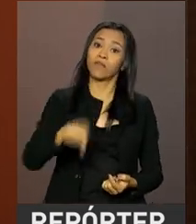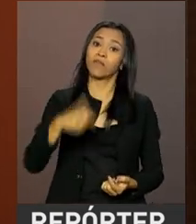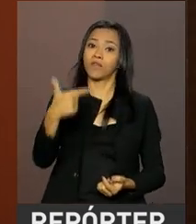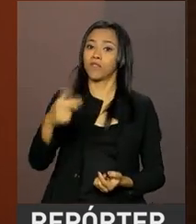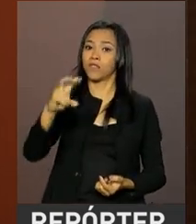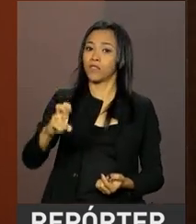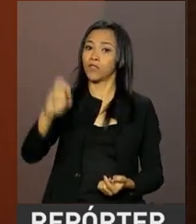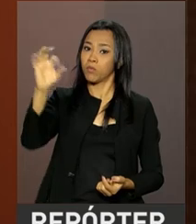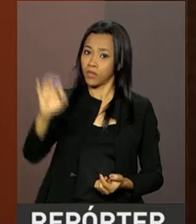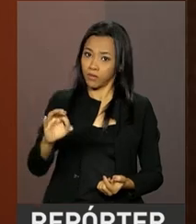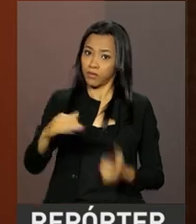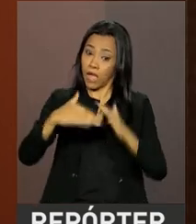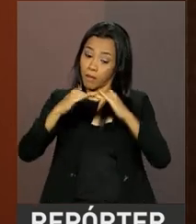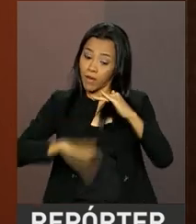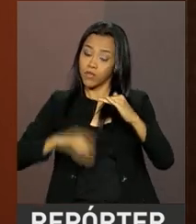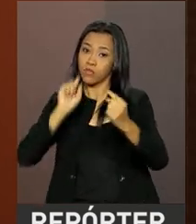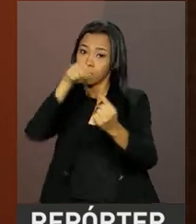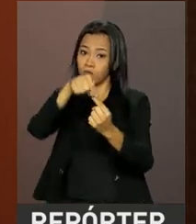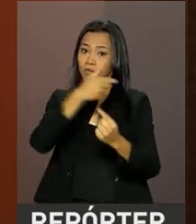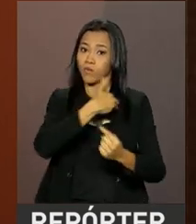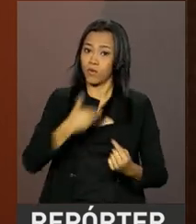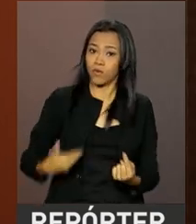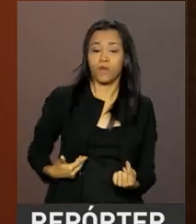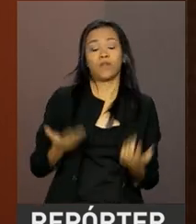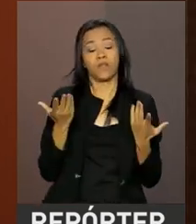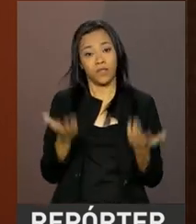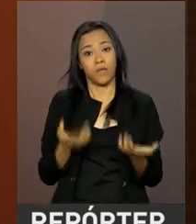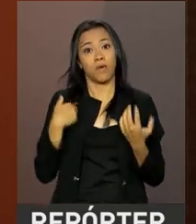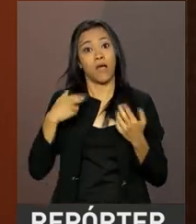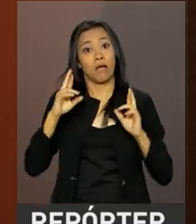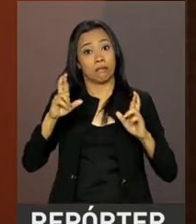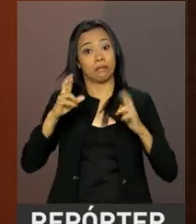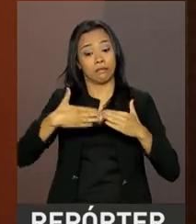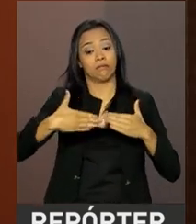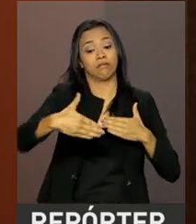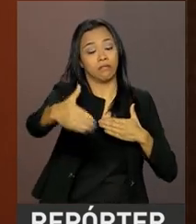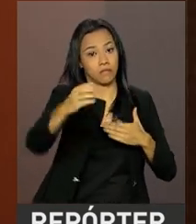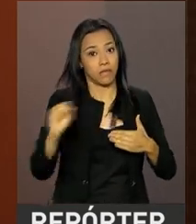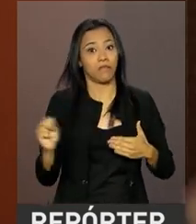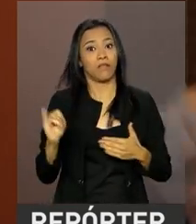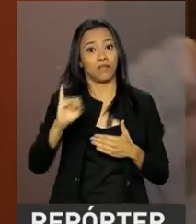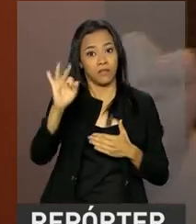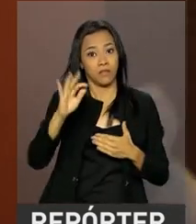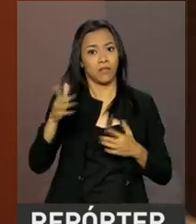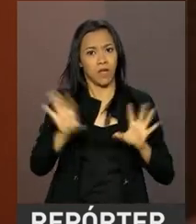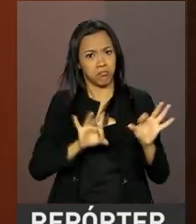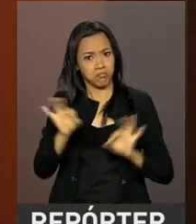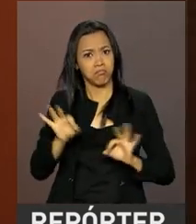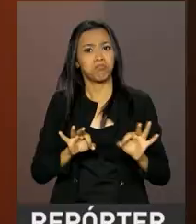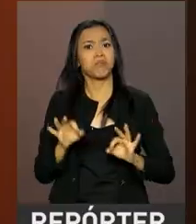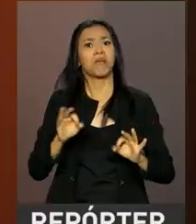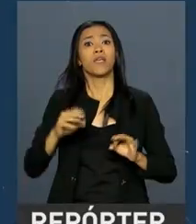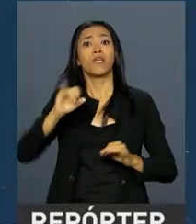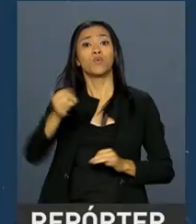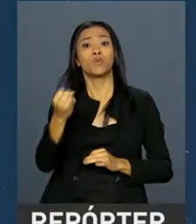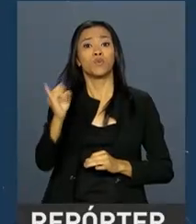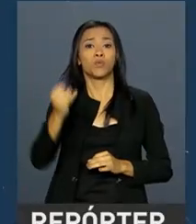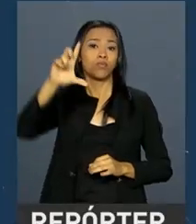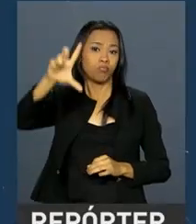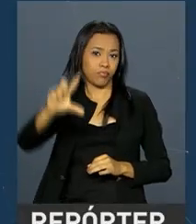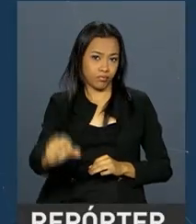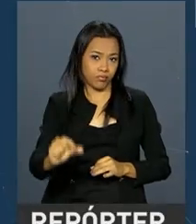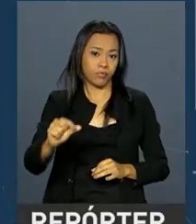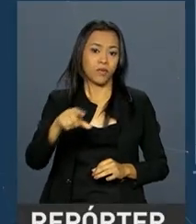4,25%, abaixo da meta. Ou seja, as expectativas inflacionárias estão ancoradas e a taxa de juros está caindo. Foram